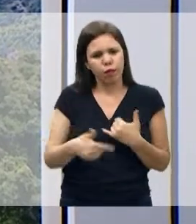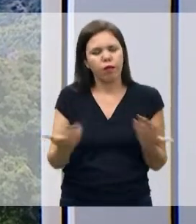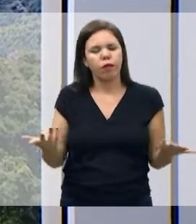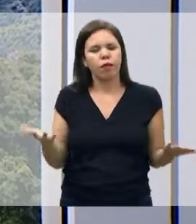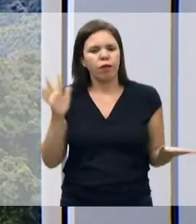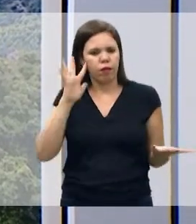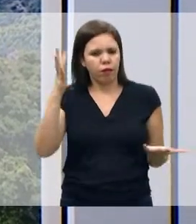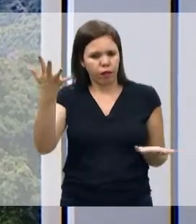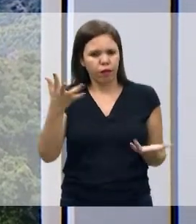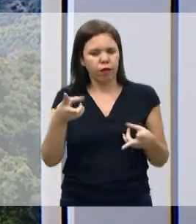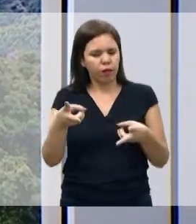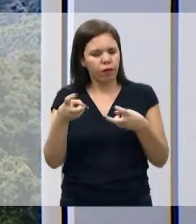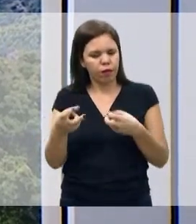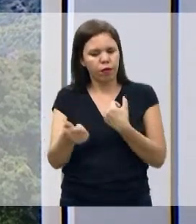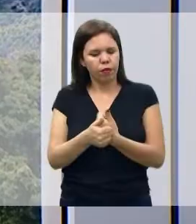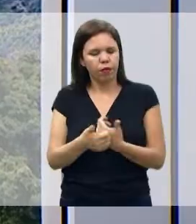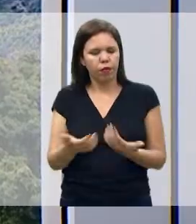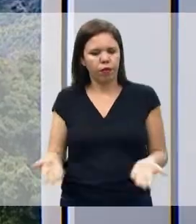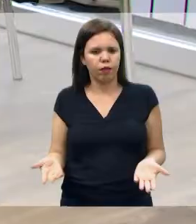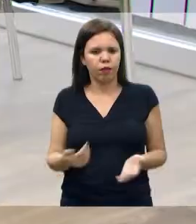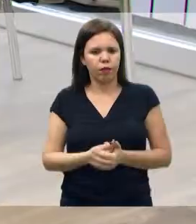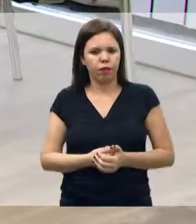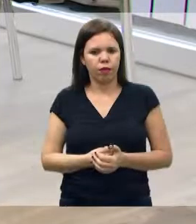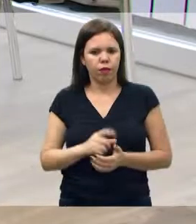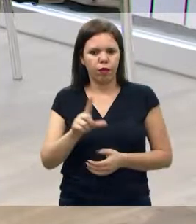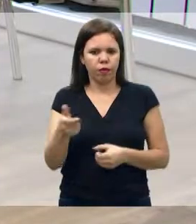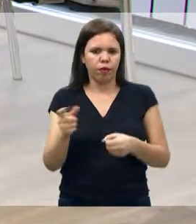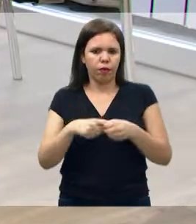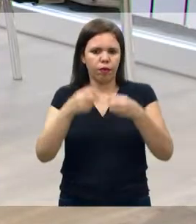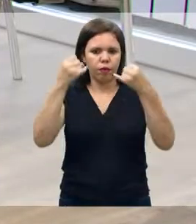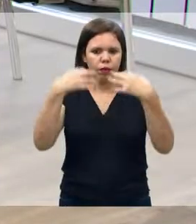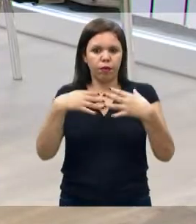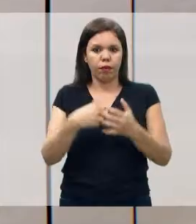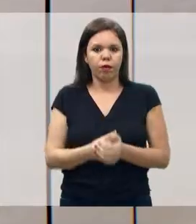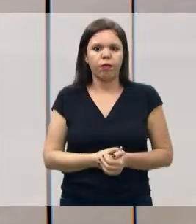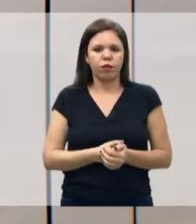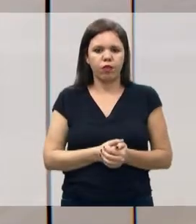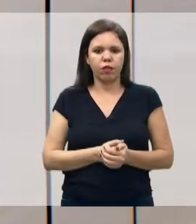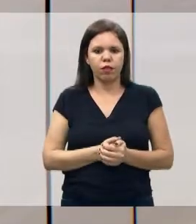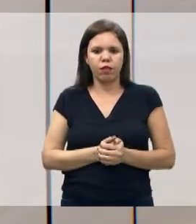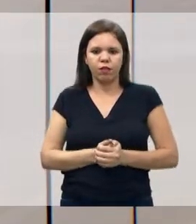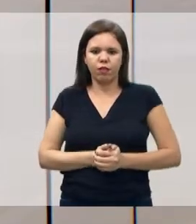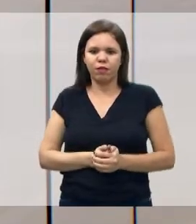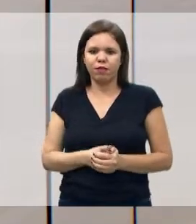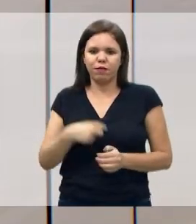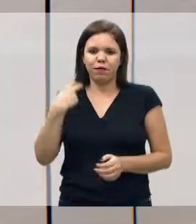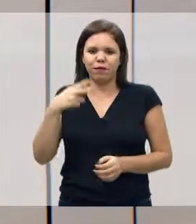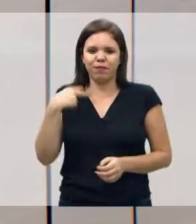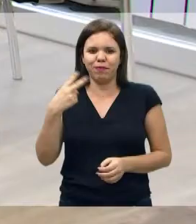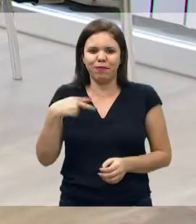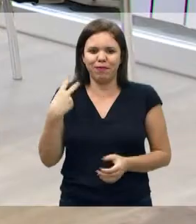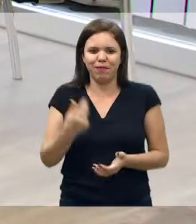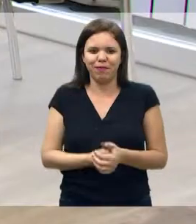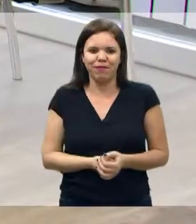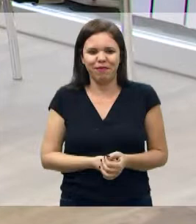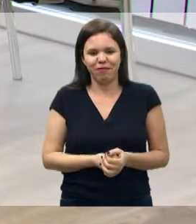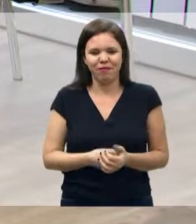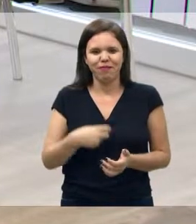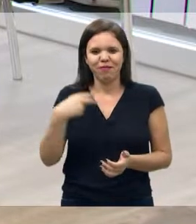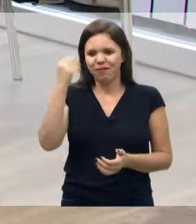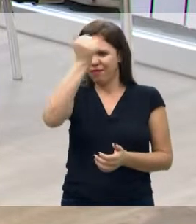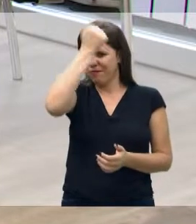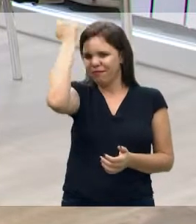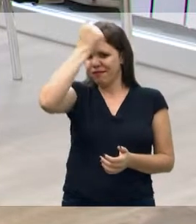que é preciso olhar mais de perto. Tá bom, daqui a pouco a gente volta a se falar. Então, vou conversar agora com o vereador Ailton da Farmácia. Vereador, uma